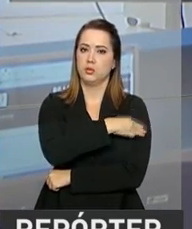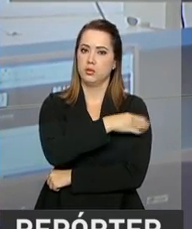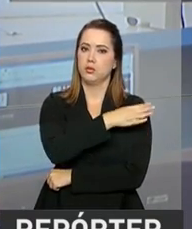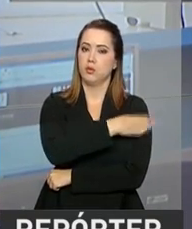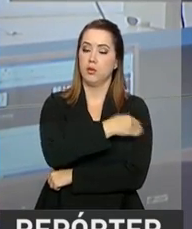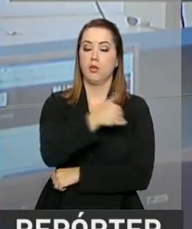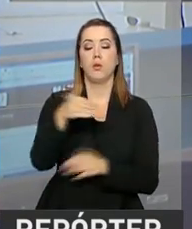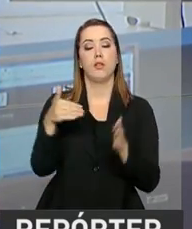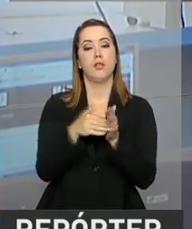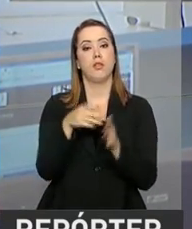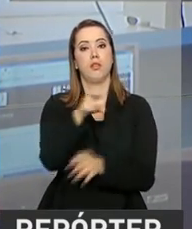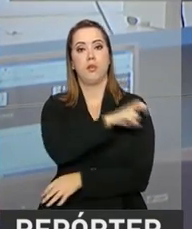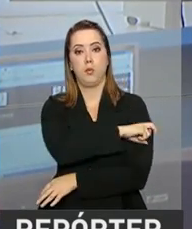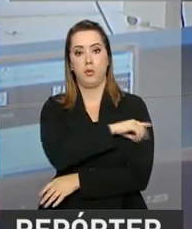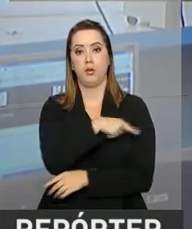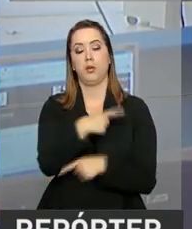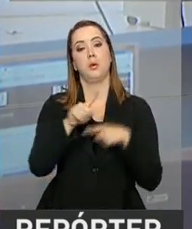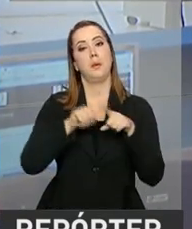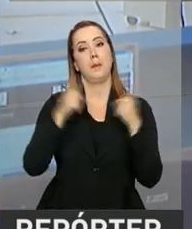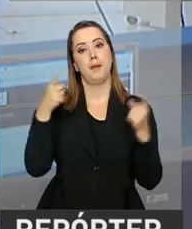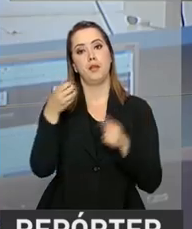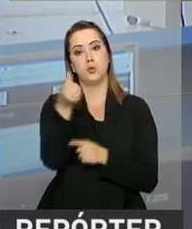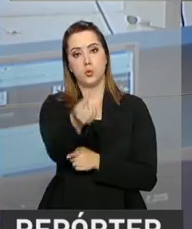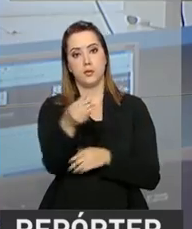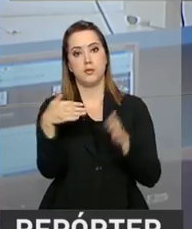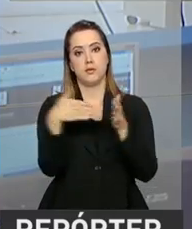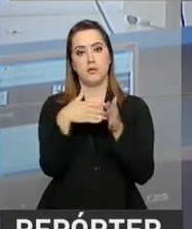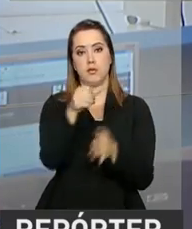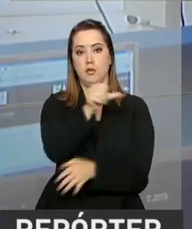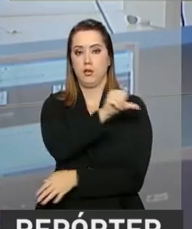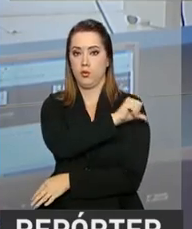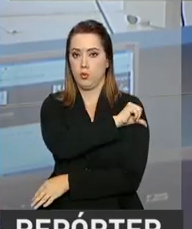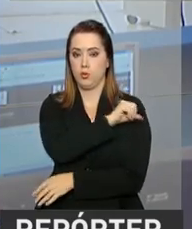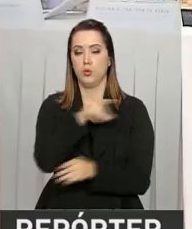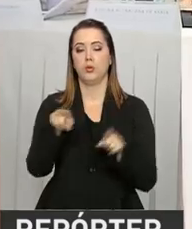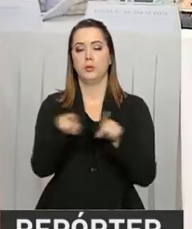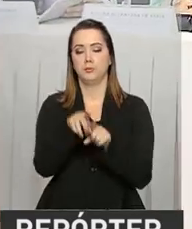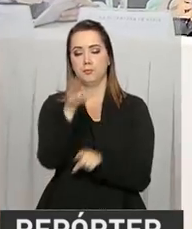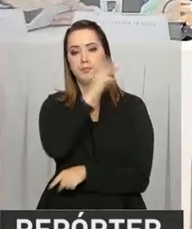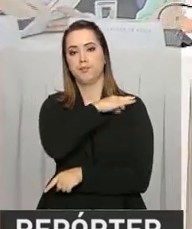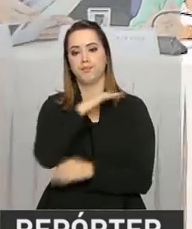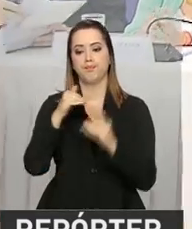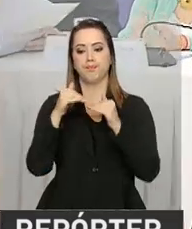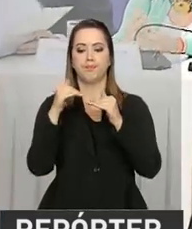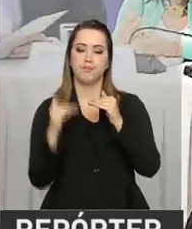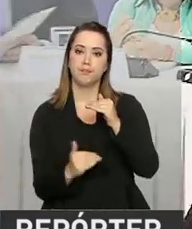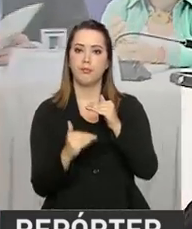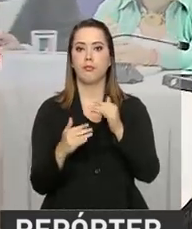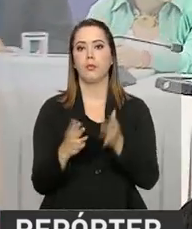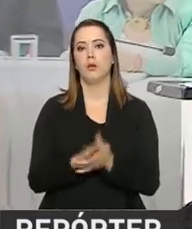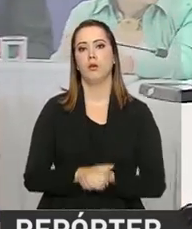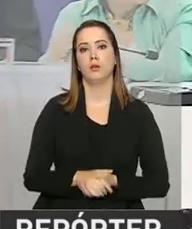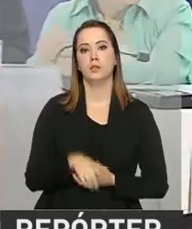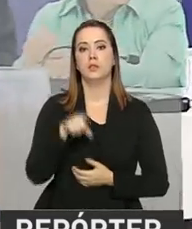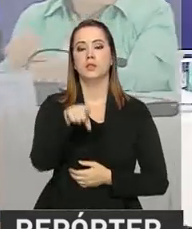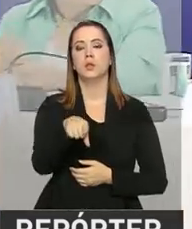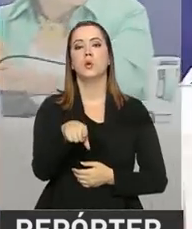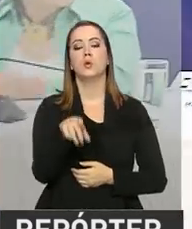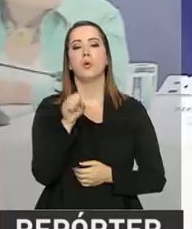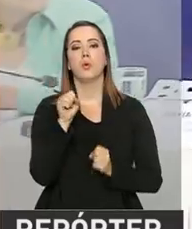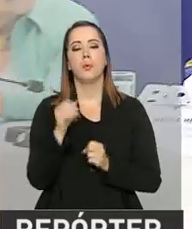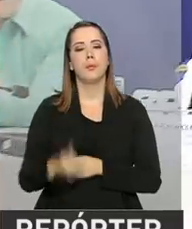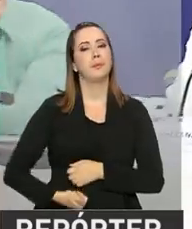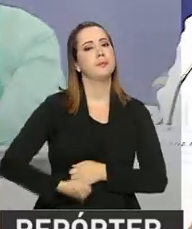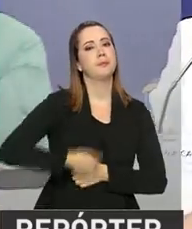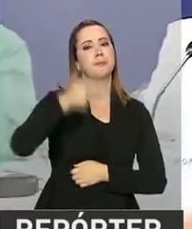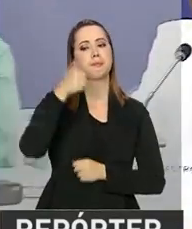os estudantes do sexto ao 9º ano e do ensino médio ficaram abaixo professora para melhorar a qualidade da educação básica